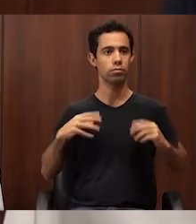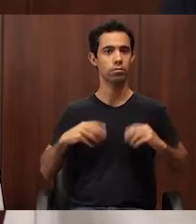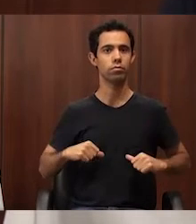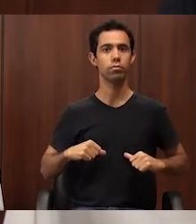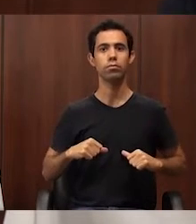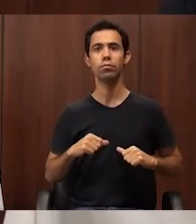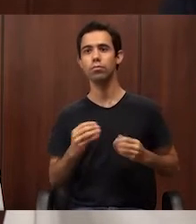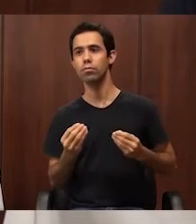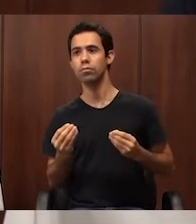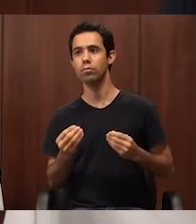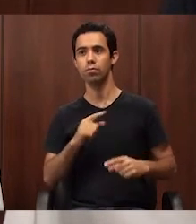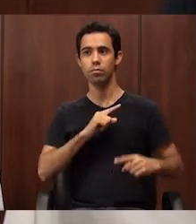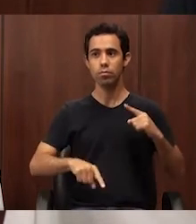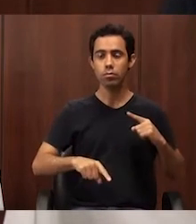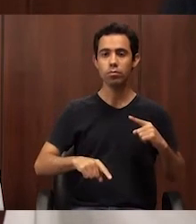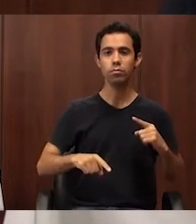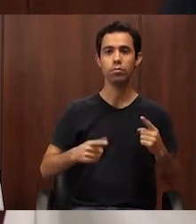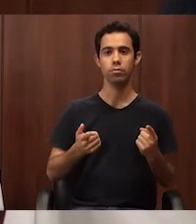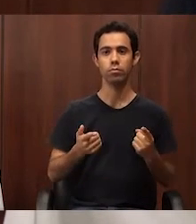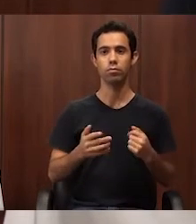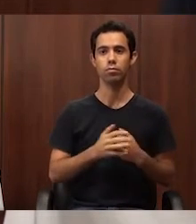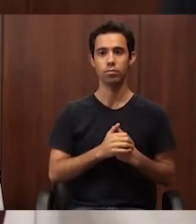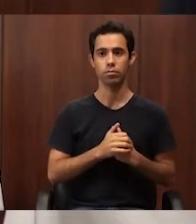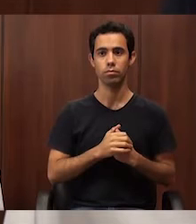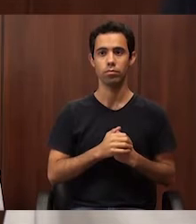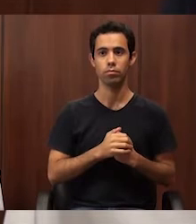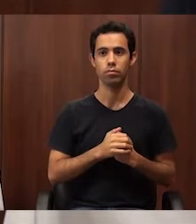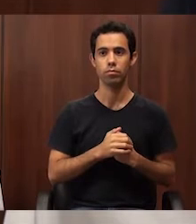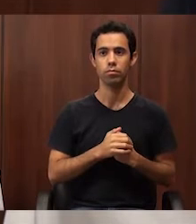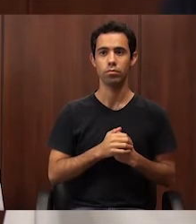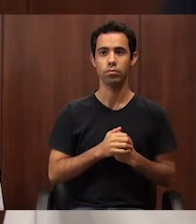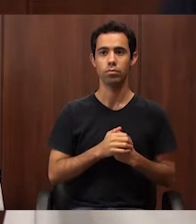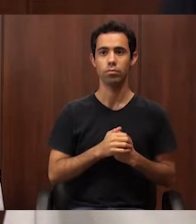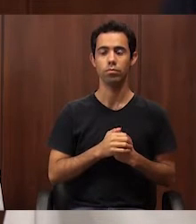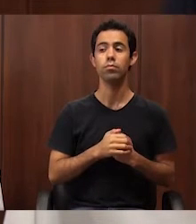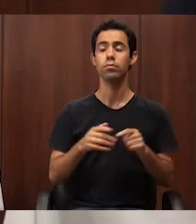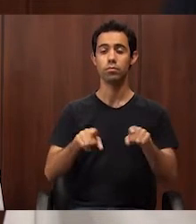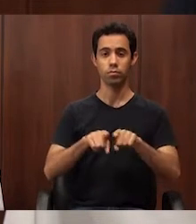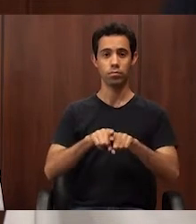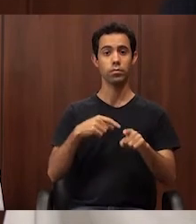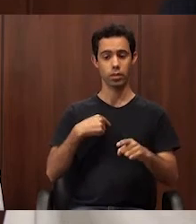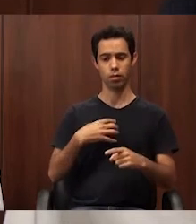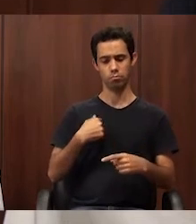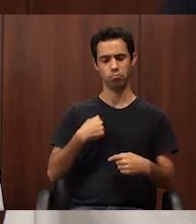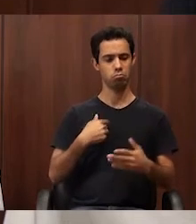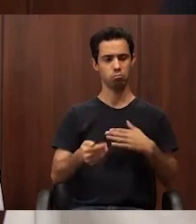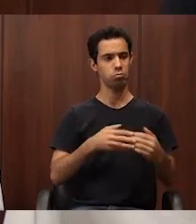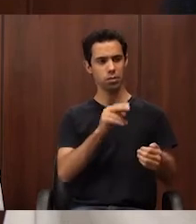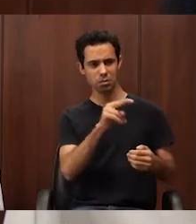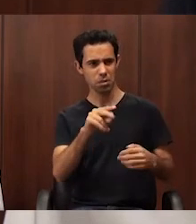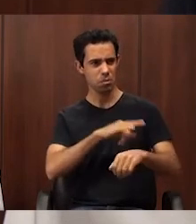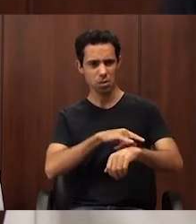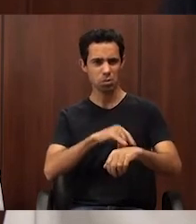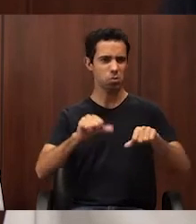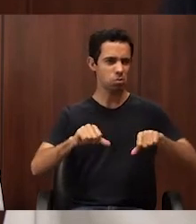Aí ela descobriu que era proibido, eu nem sabia disso também, mas que era proibido, que ela não podia, que não existia essa política da escola de auxílio dos pais, que